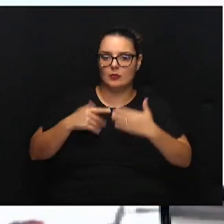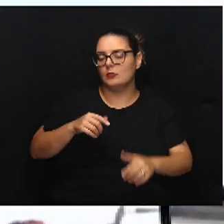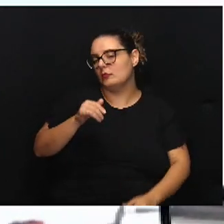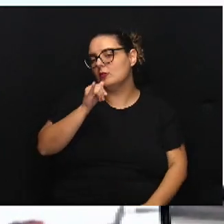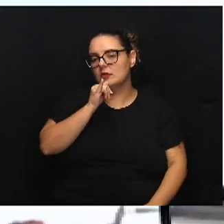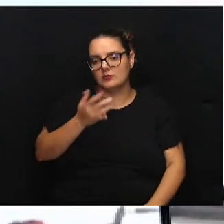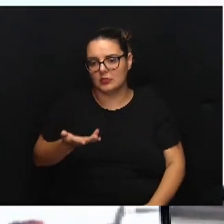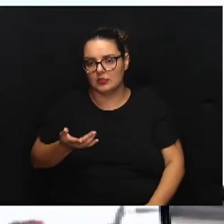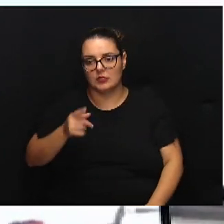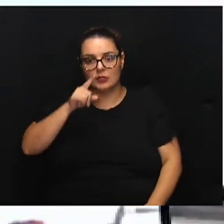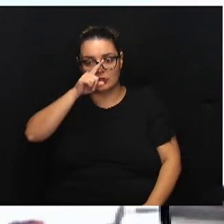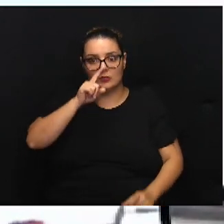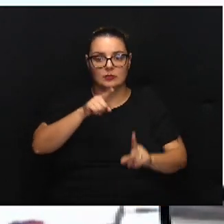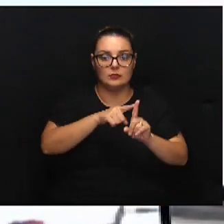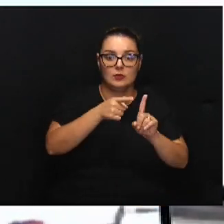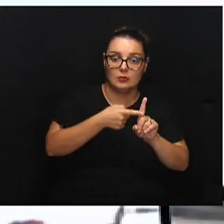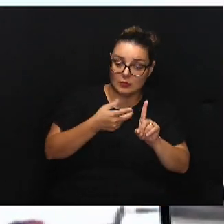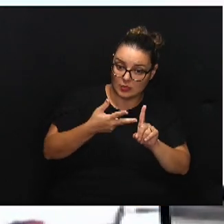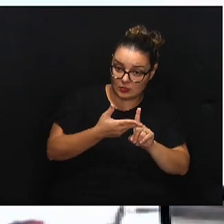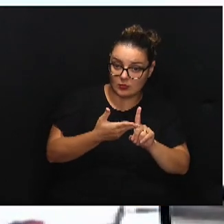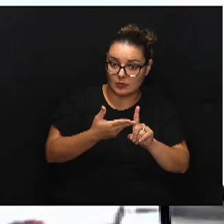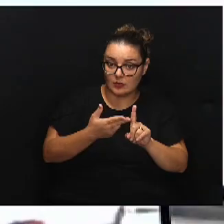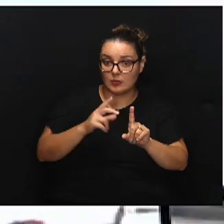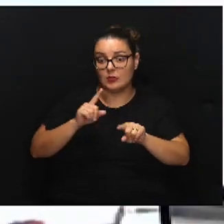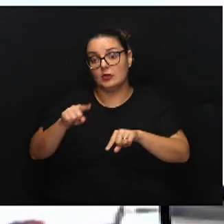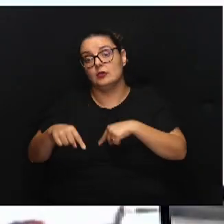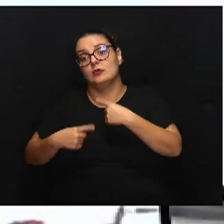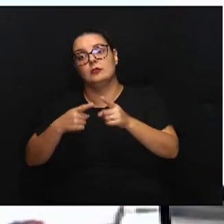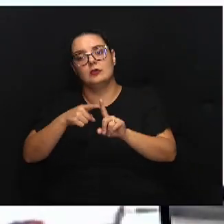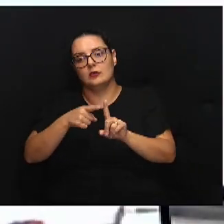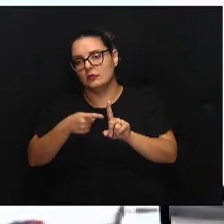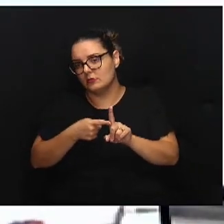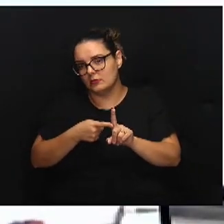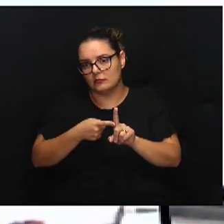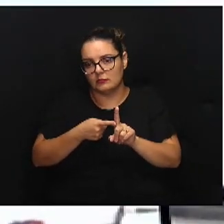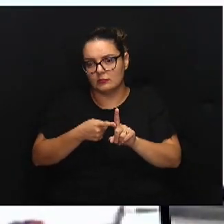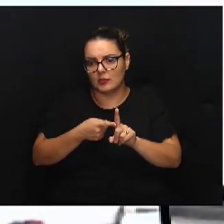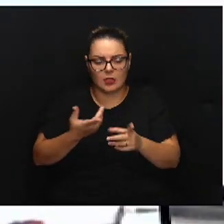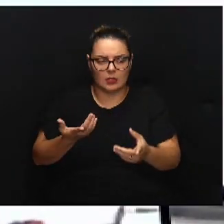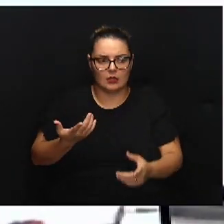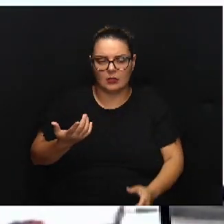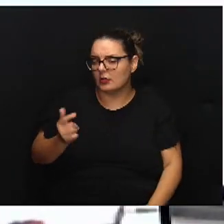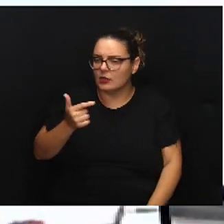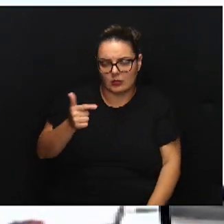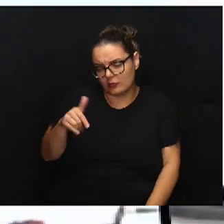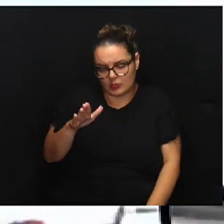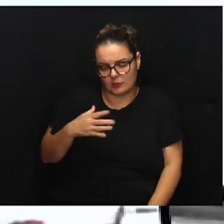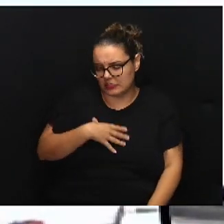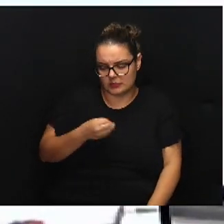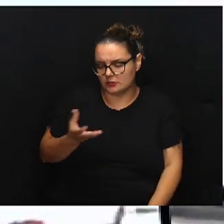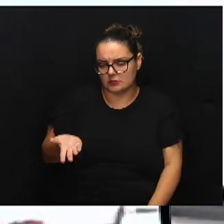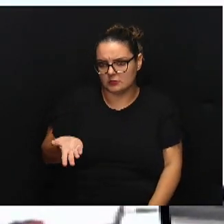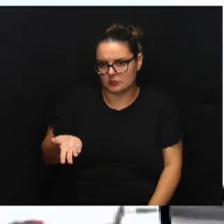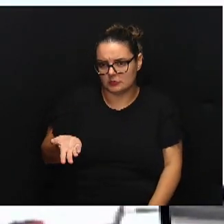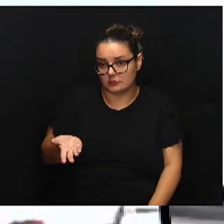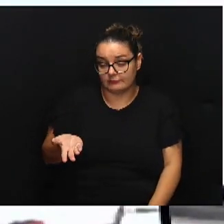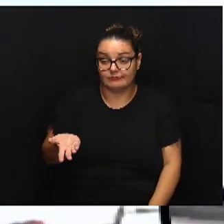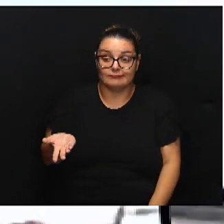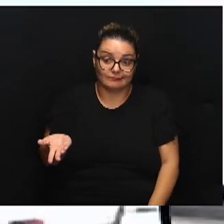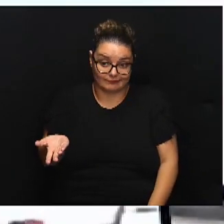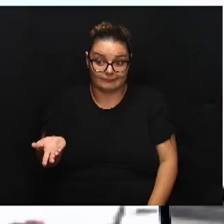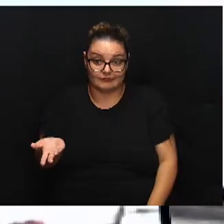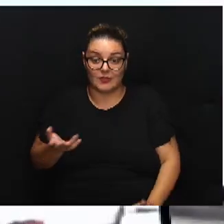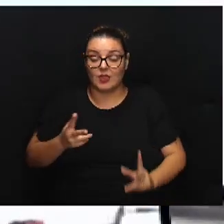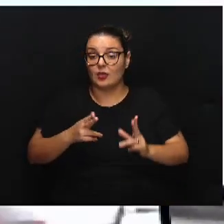dos riscos de uma cesárea em função de uma próxima gestação, não é incomum ela dizer, mas eu não vou ter mais filho. Como se